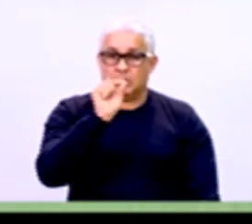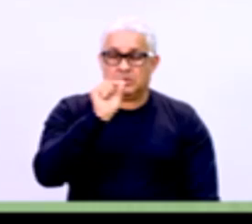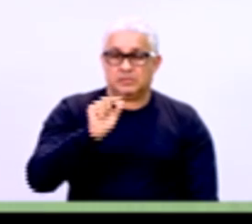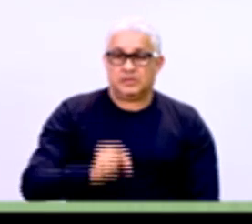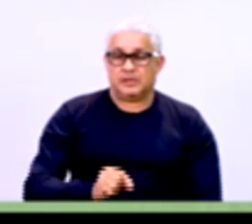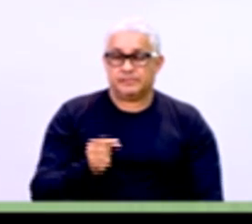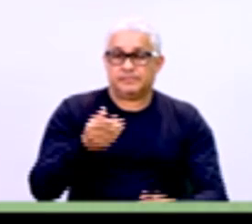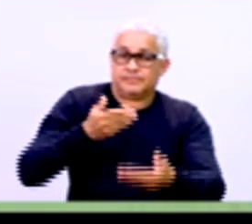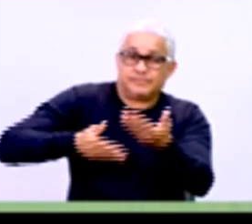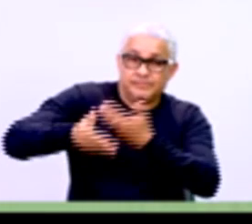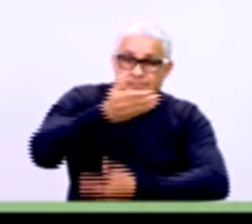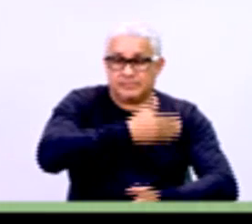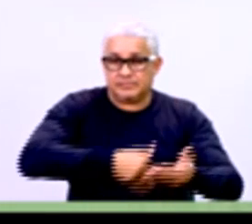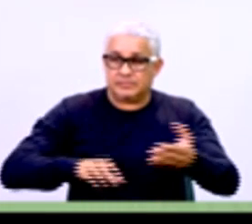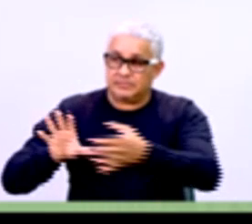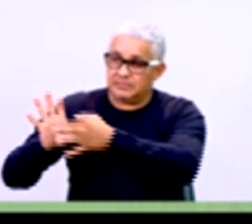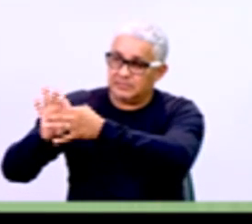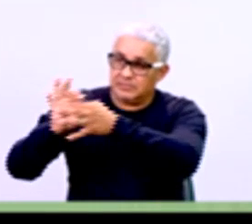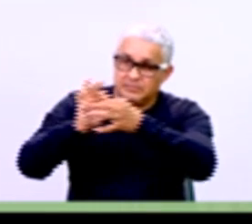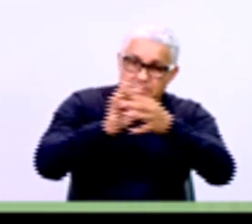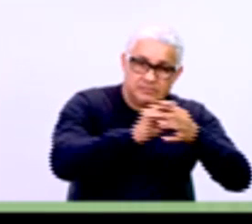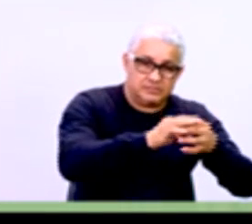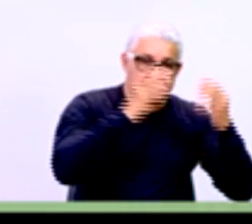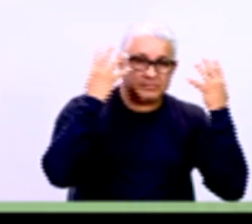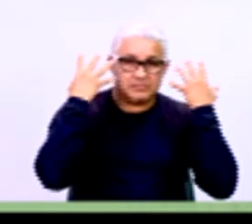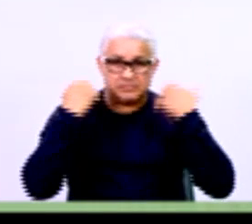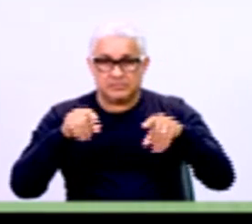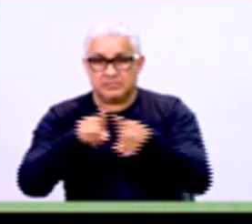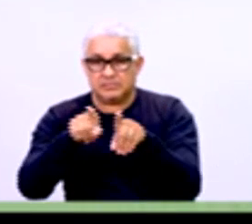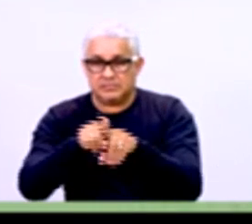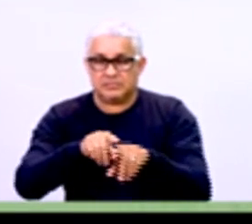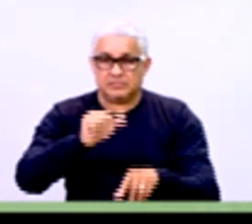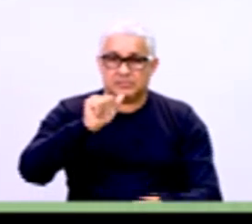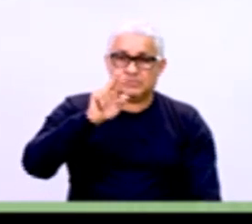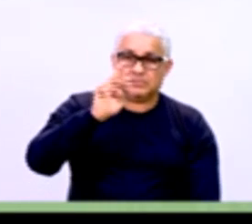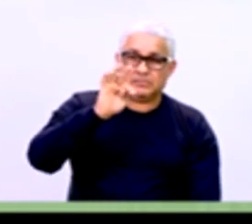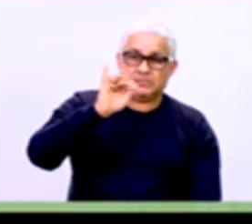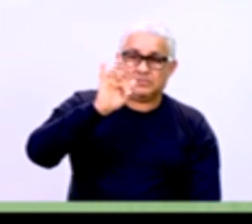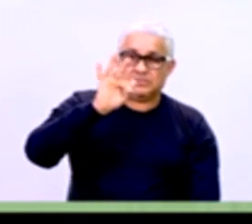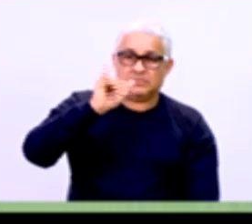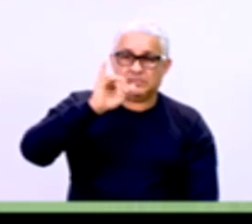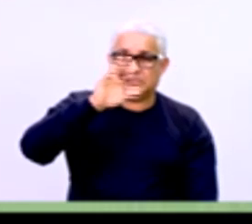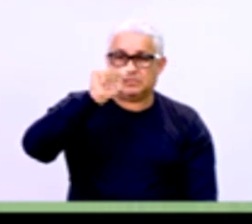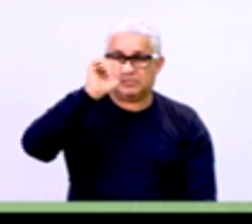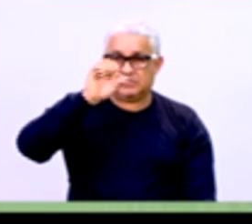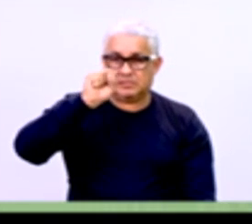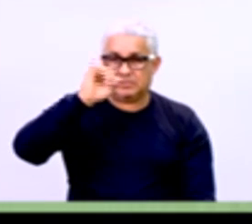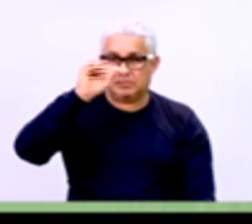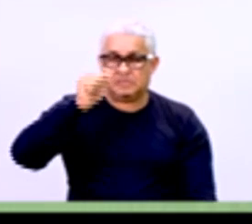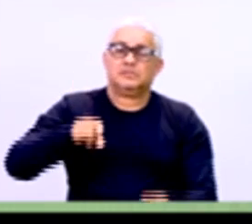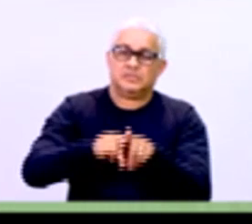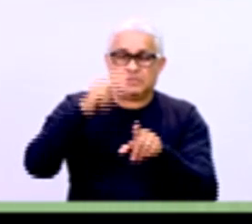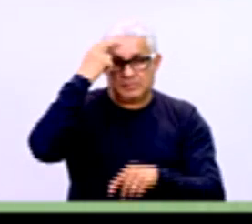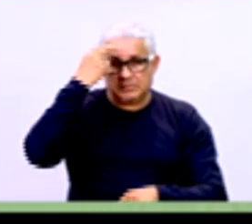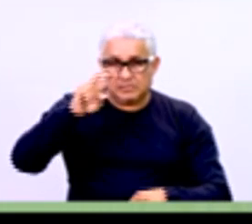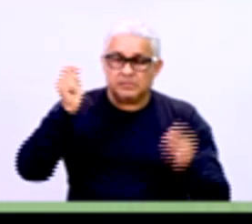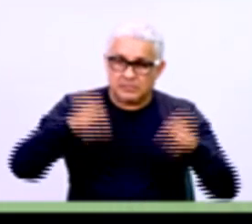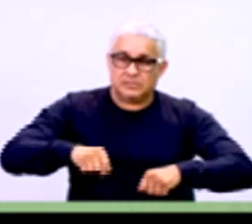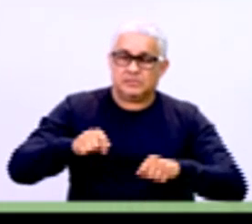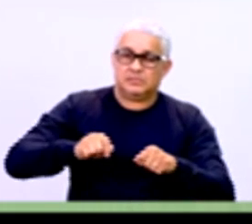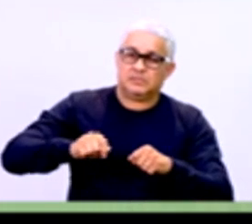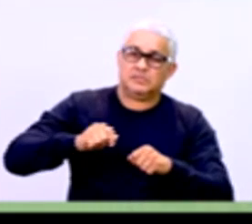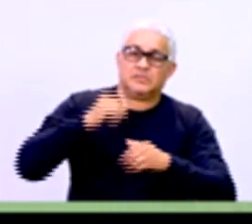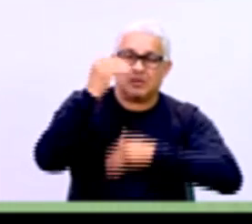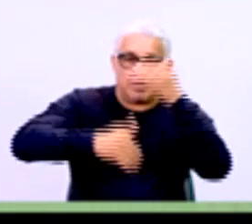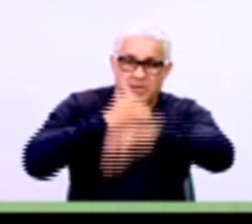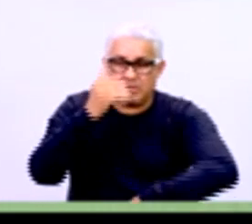de elementos naturais, artificiais e culturais que propiciam o desenvolvimento equilibrado da